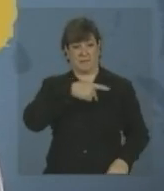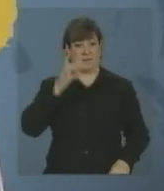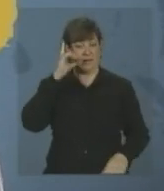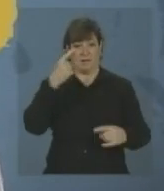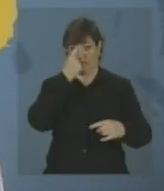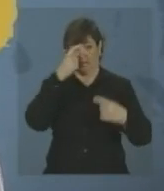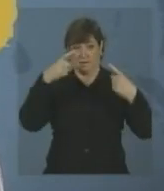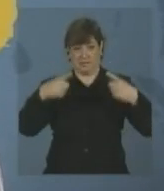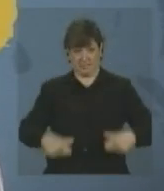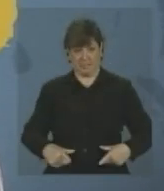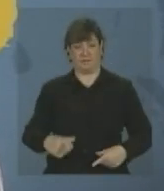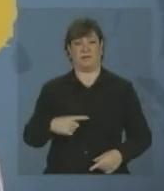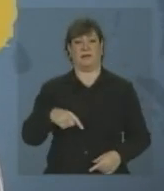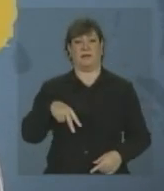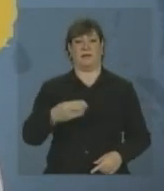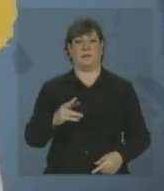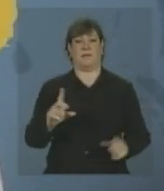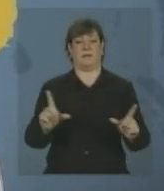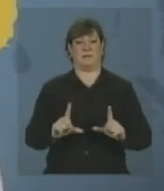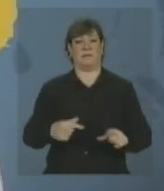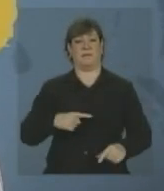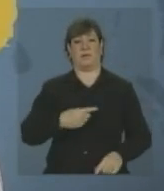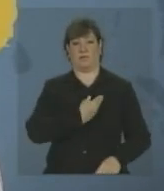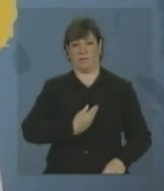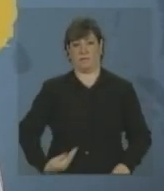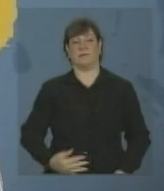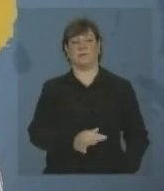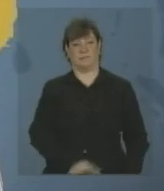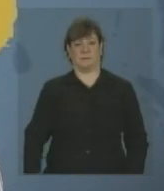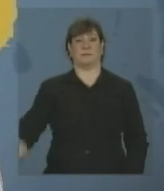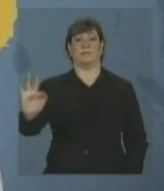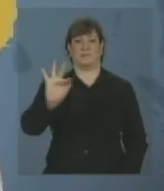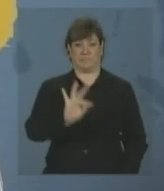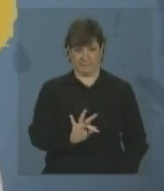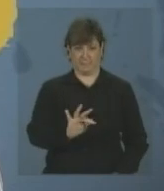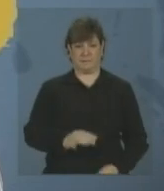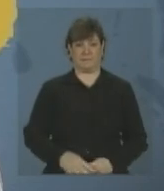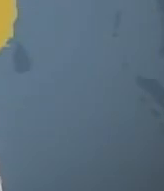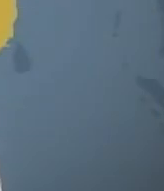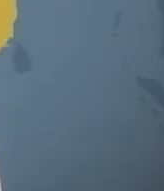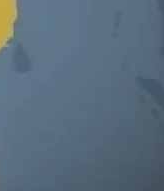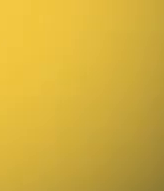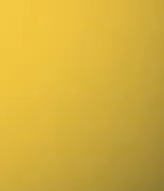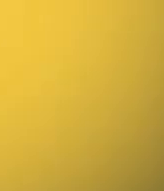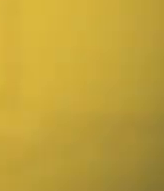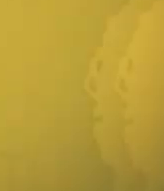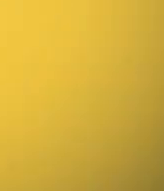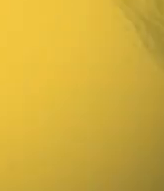presidenta Dilma Rousseff à Índia. Continue com a gente, NBR, a TV do Governo Federal.